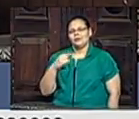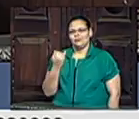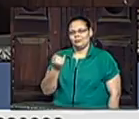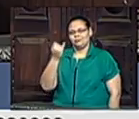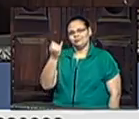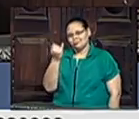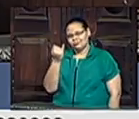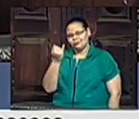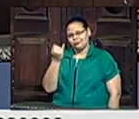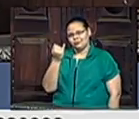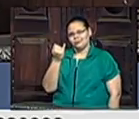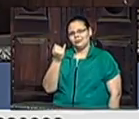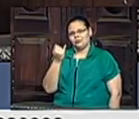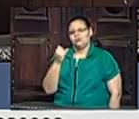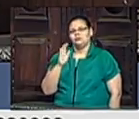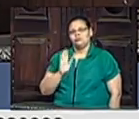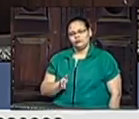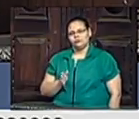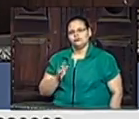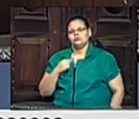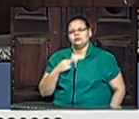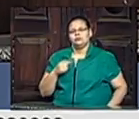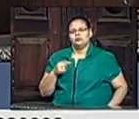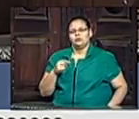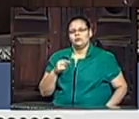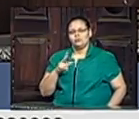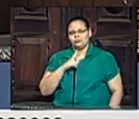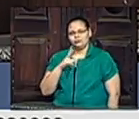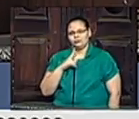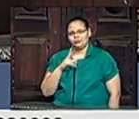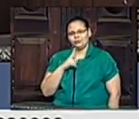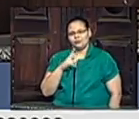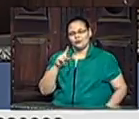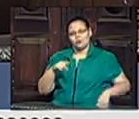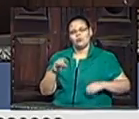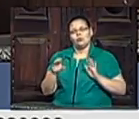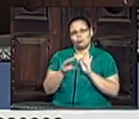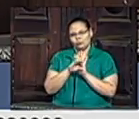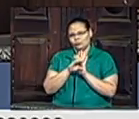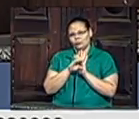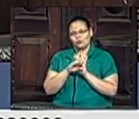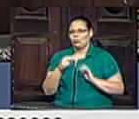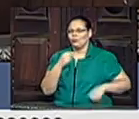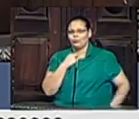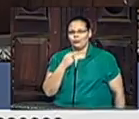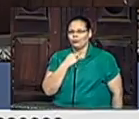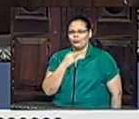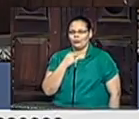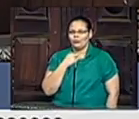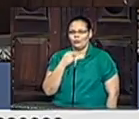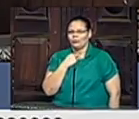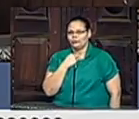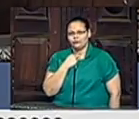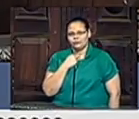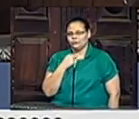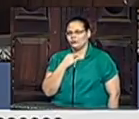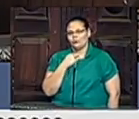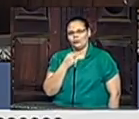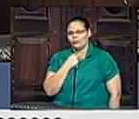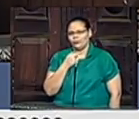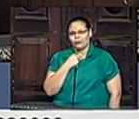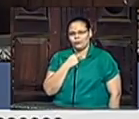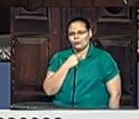fundamental, já aqui debatido por vários deputados, que é a sua inconstitucionalidade. Não pode